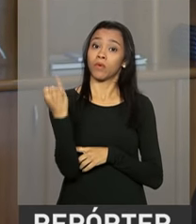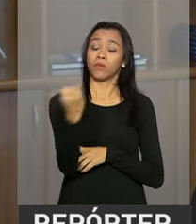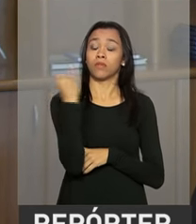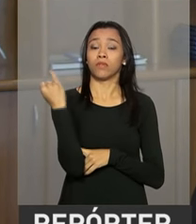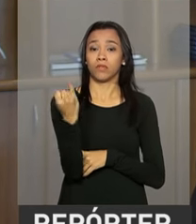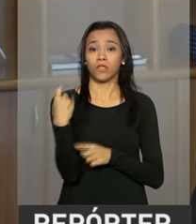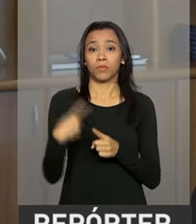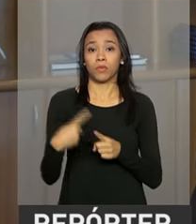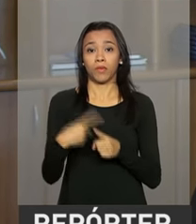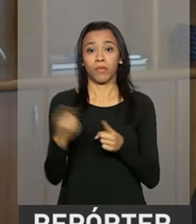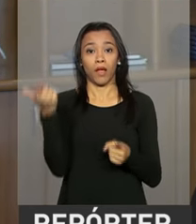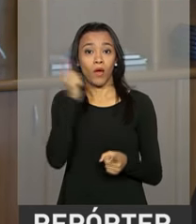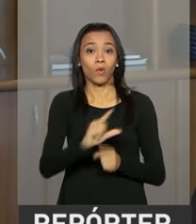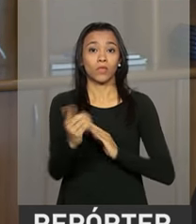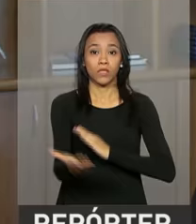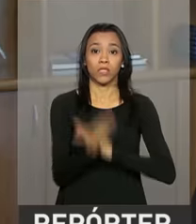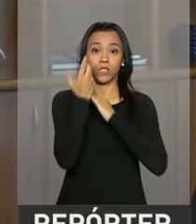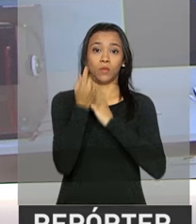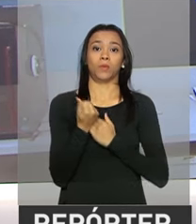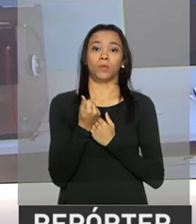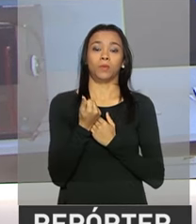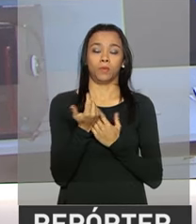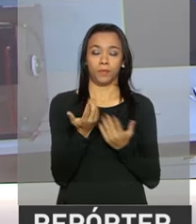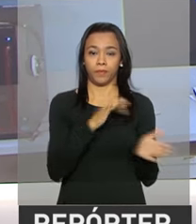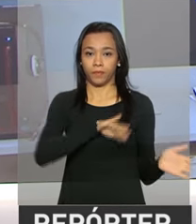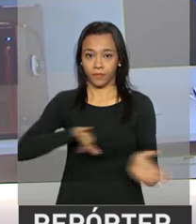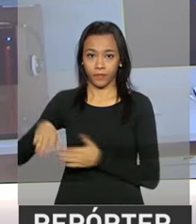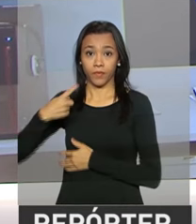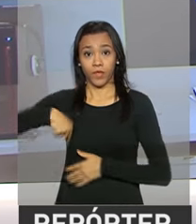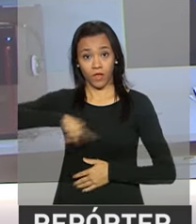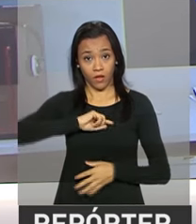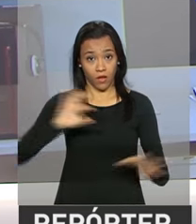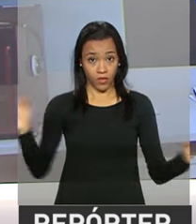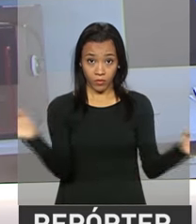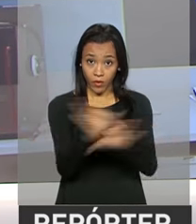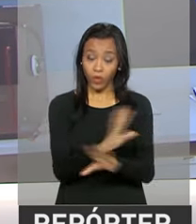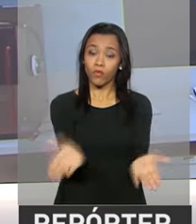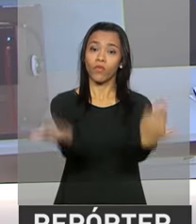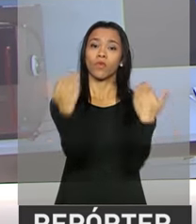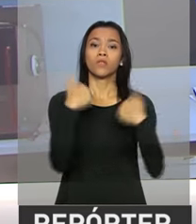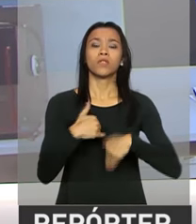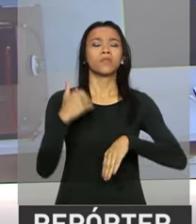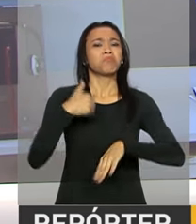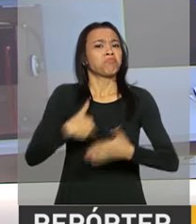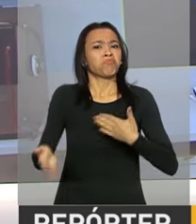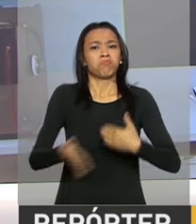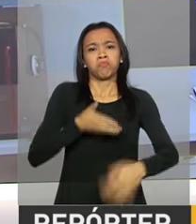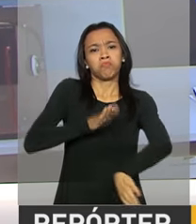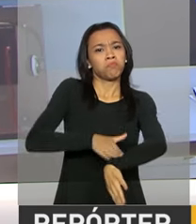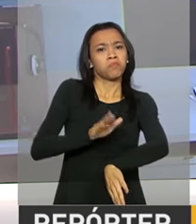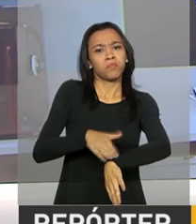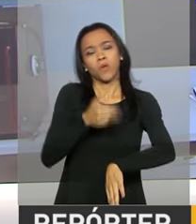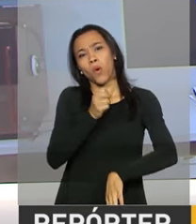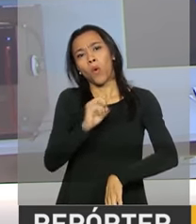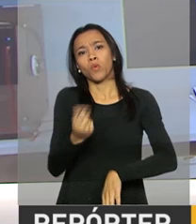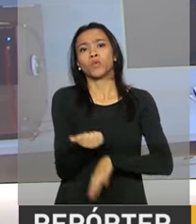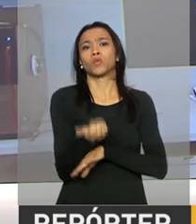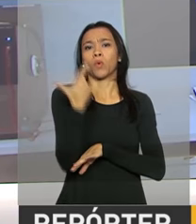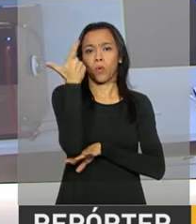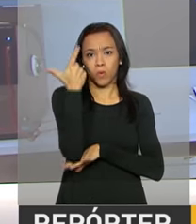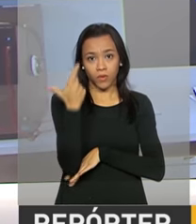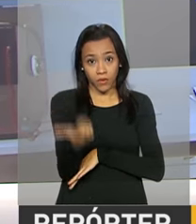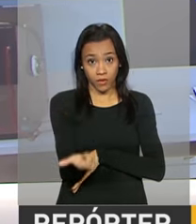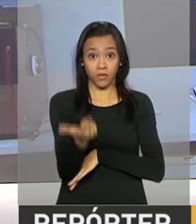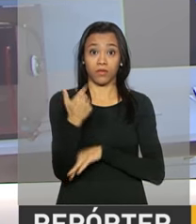sentido de rentabilidade para o nosso produtor. E nós ficamos por aqui. Voltamos a qualquer momento ou ao meio-dia na